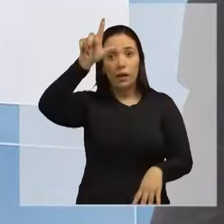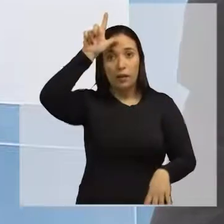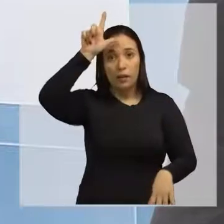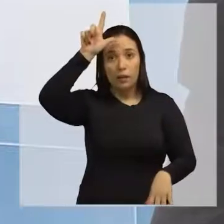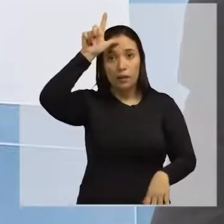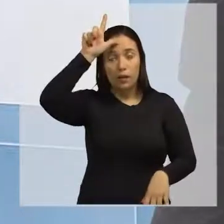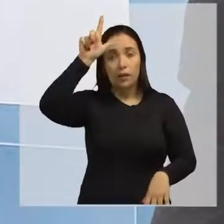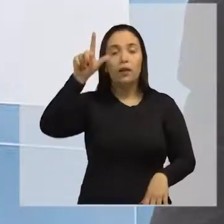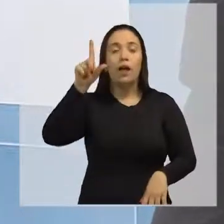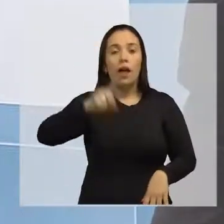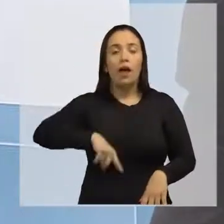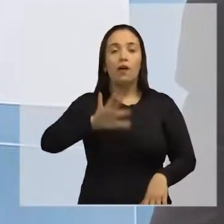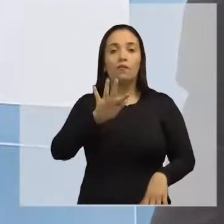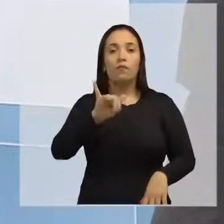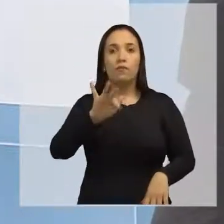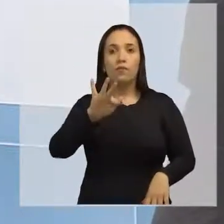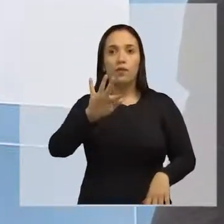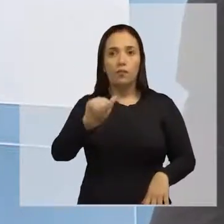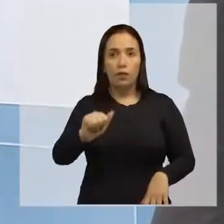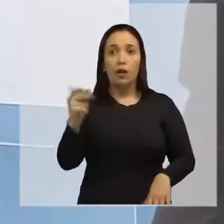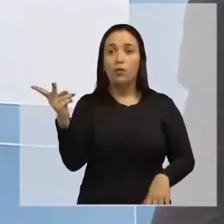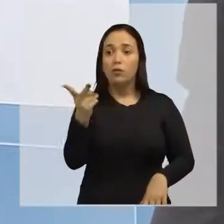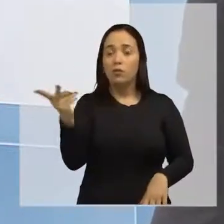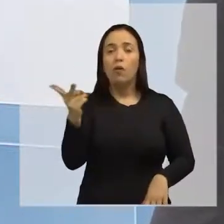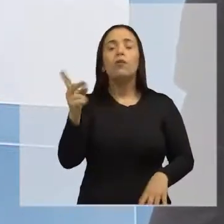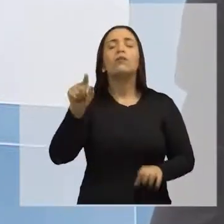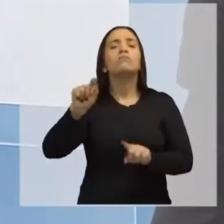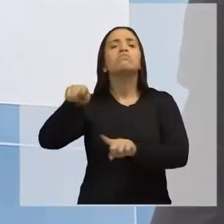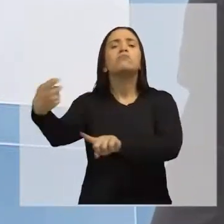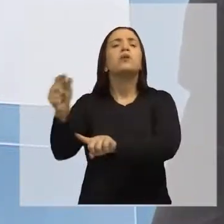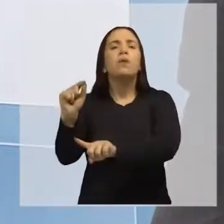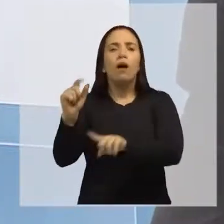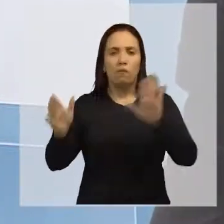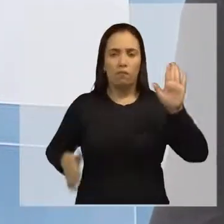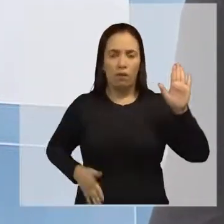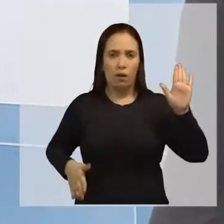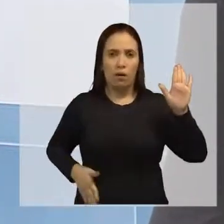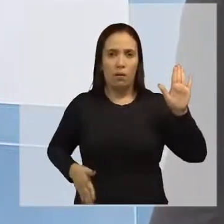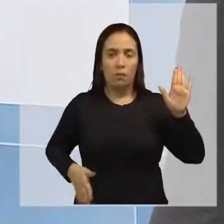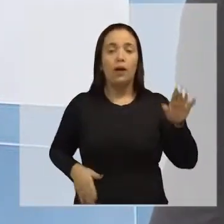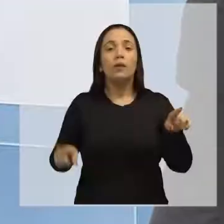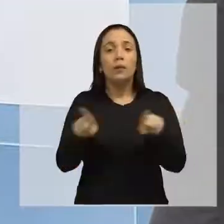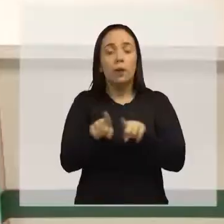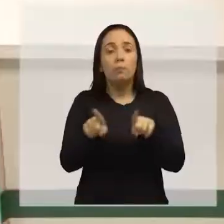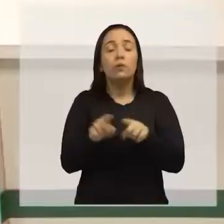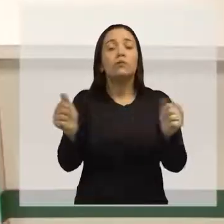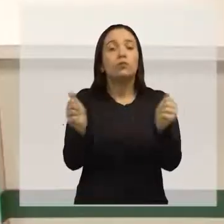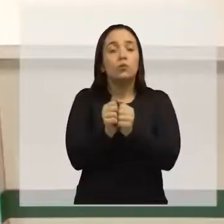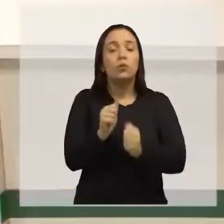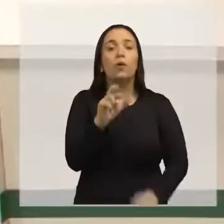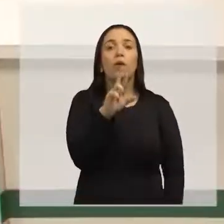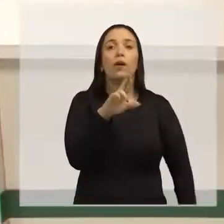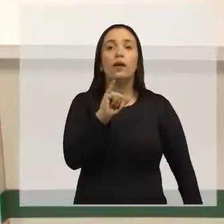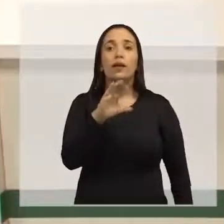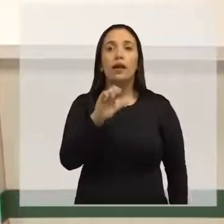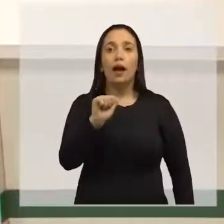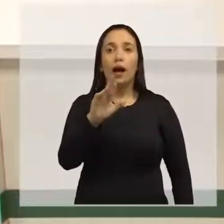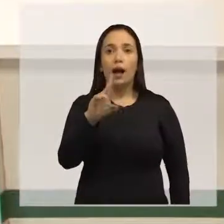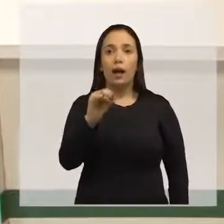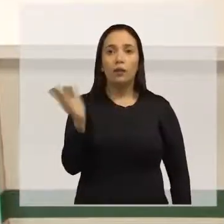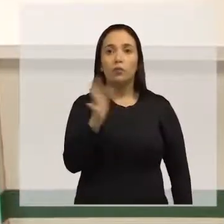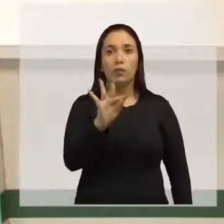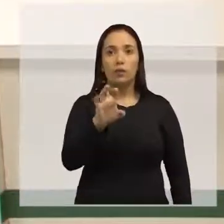líderes da FIFA, dois larápios, dois vagabundos que mandavam no Brasil. Junto com o nome do Ricardo Teixeira aqui no Brasil. Ricardo Teixeira